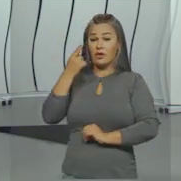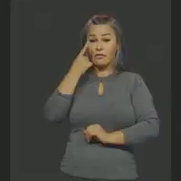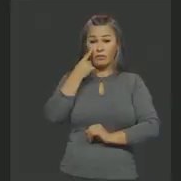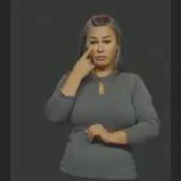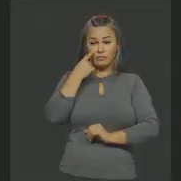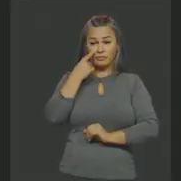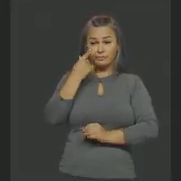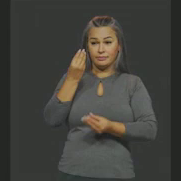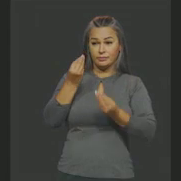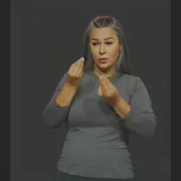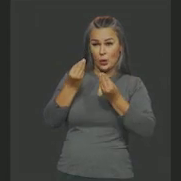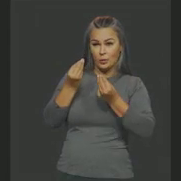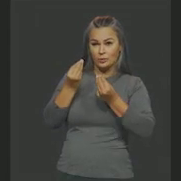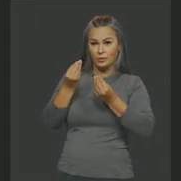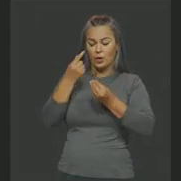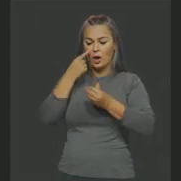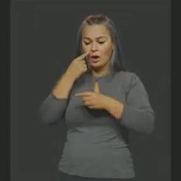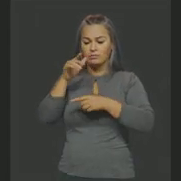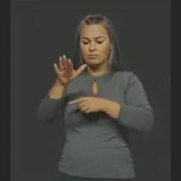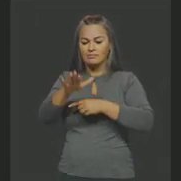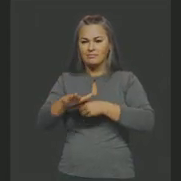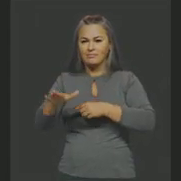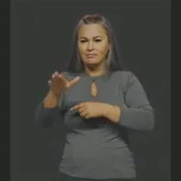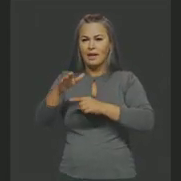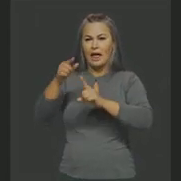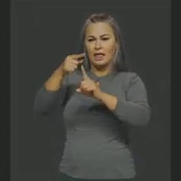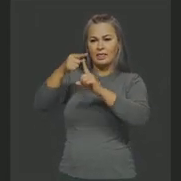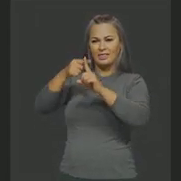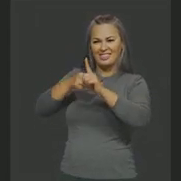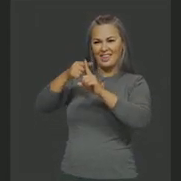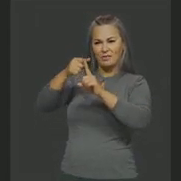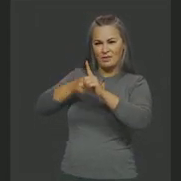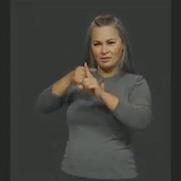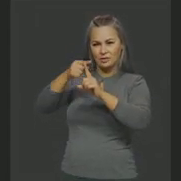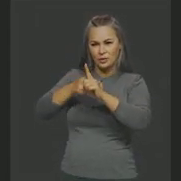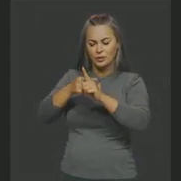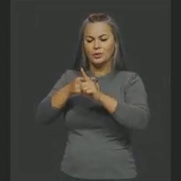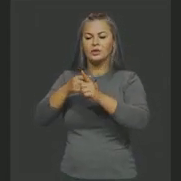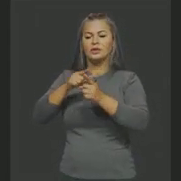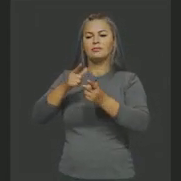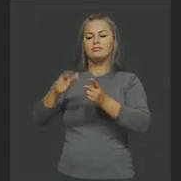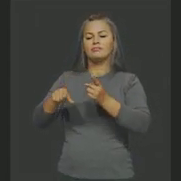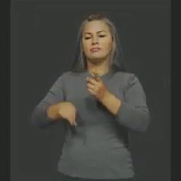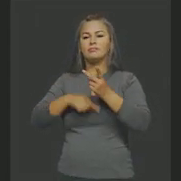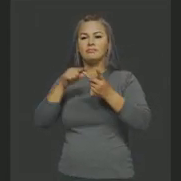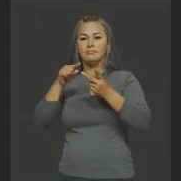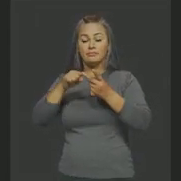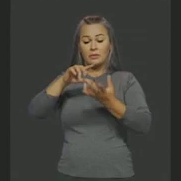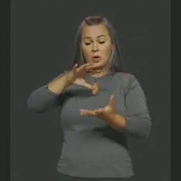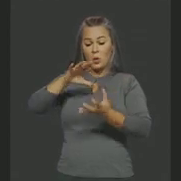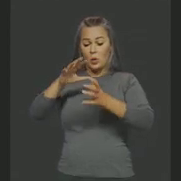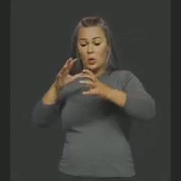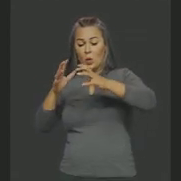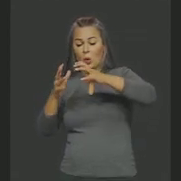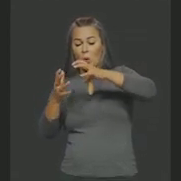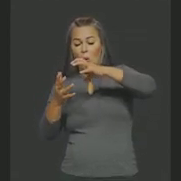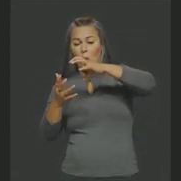região, vão acompanhar a pressão atmosférica, a umidade do ar,